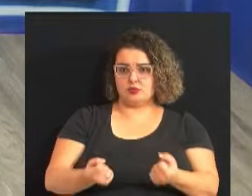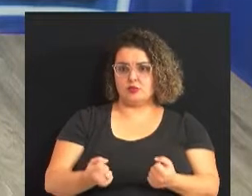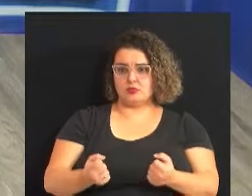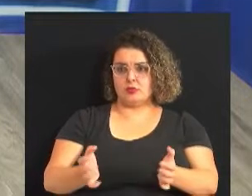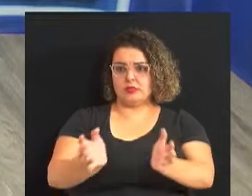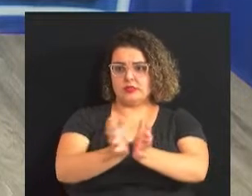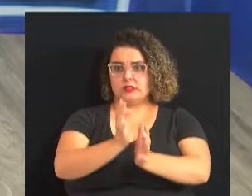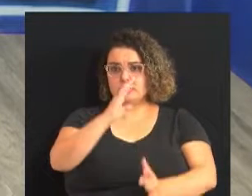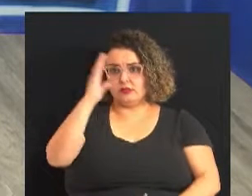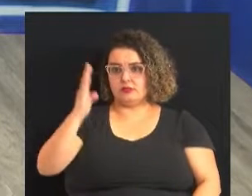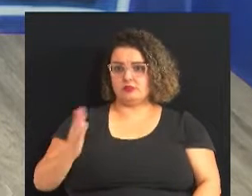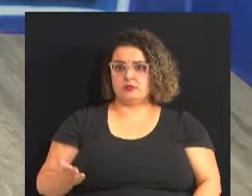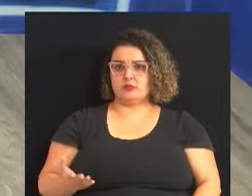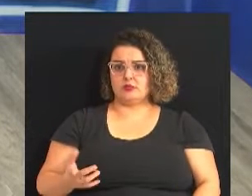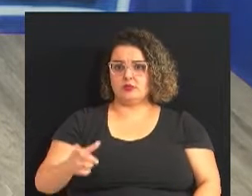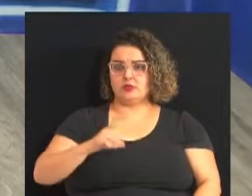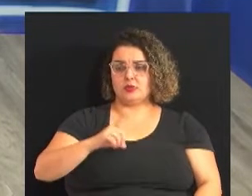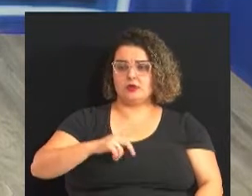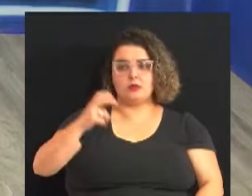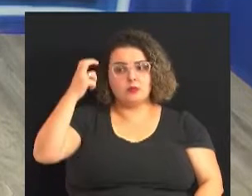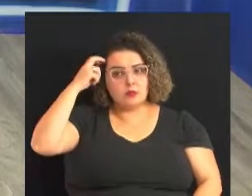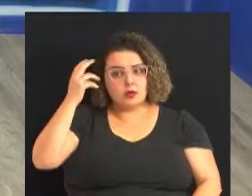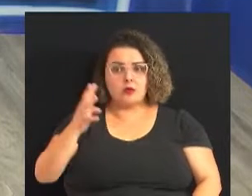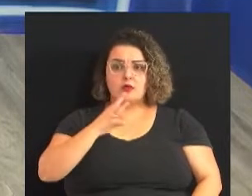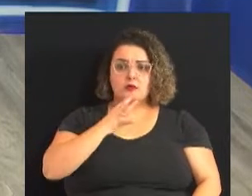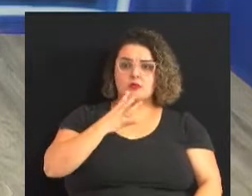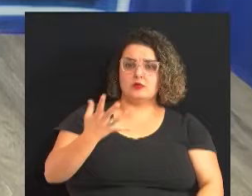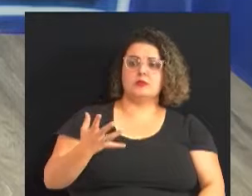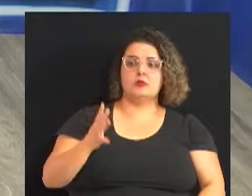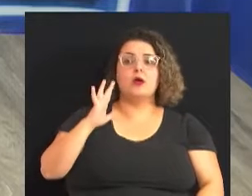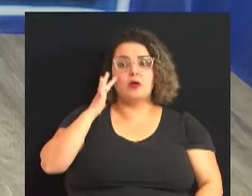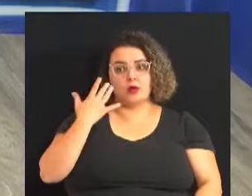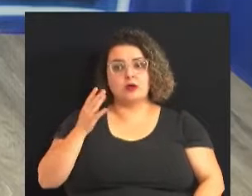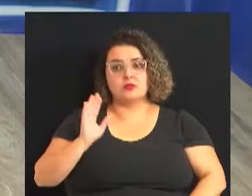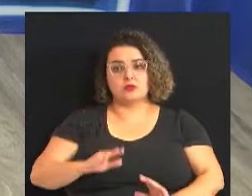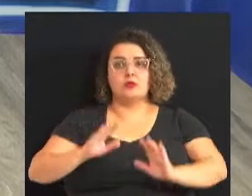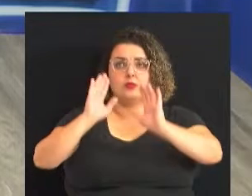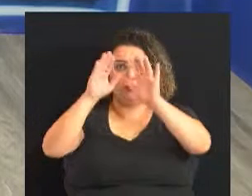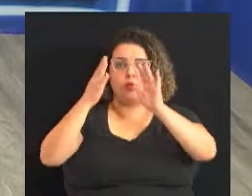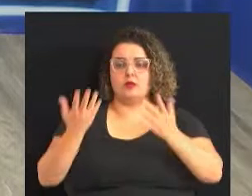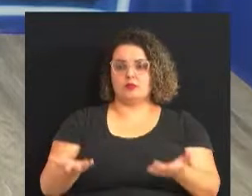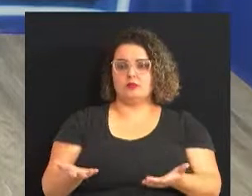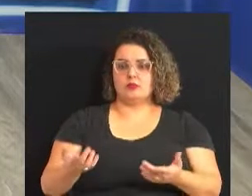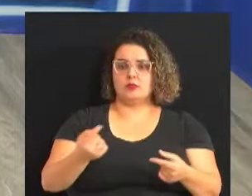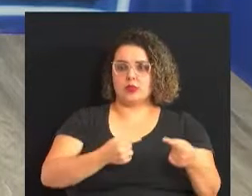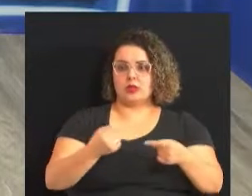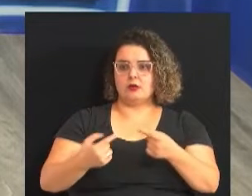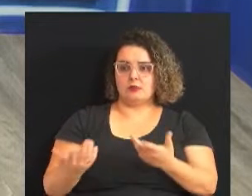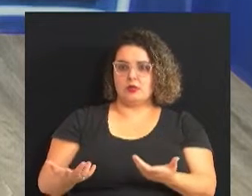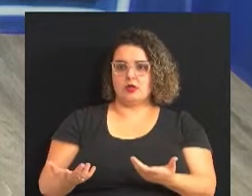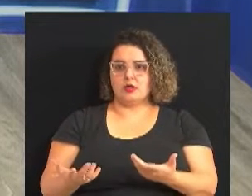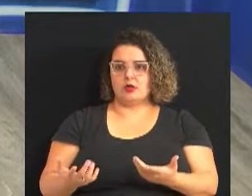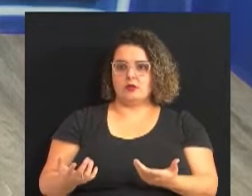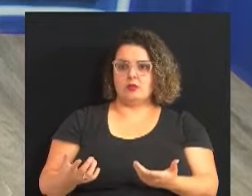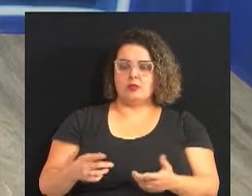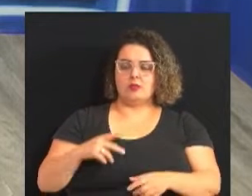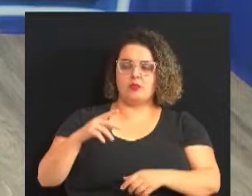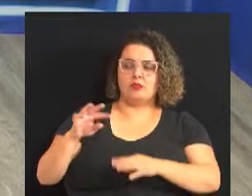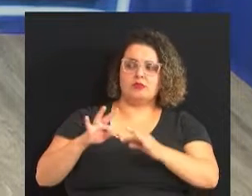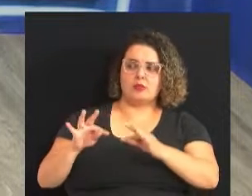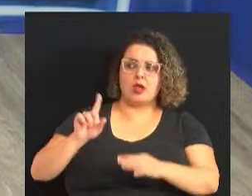ter uma parte cultural? Não precisa conhecer? Então, acho que o basquete, ele passou um pouco por essa discussão, né? Um estrangeiro comandando